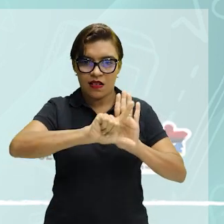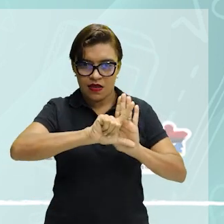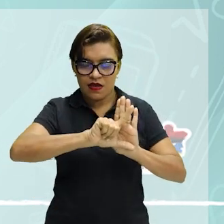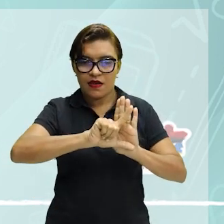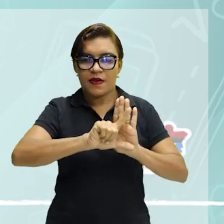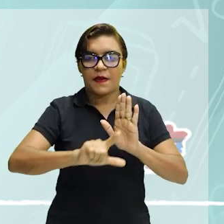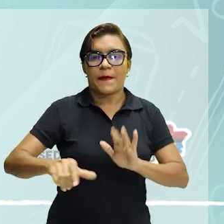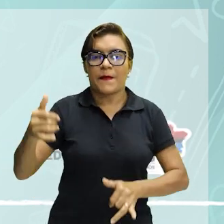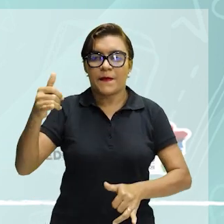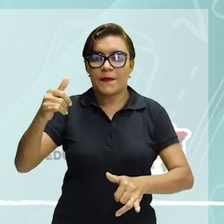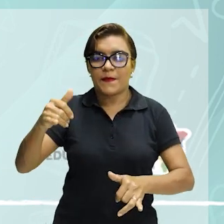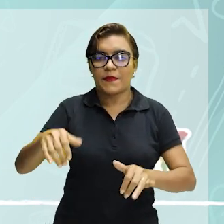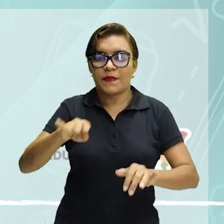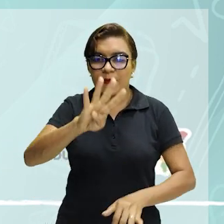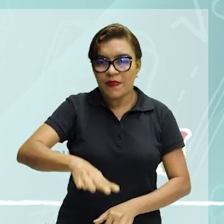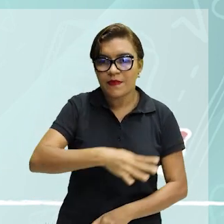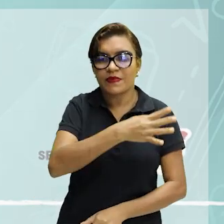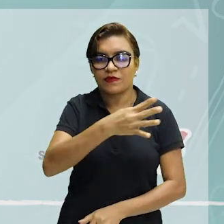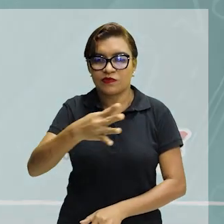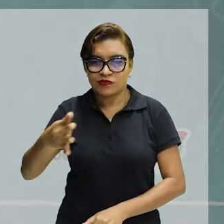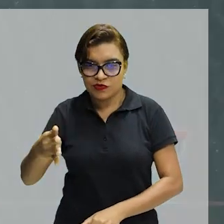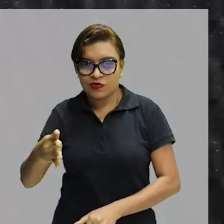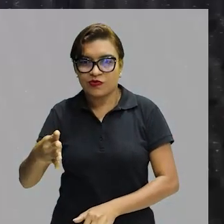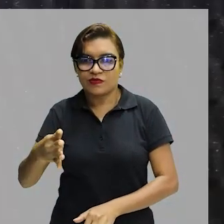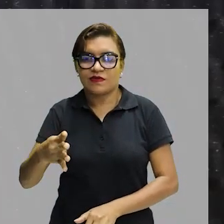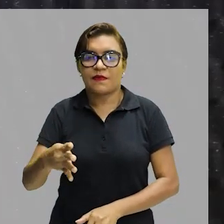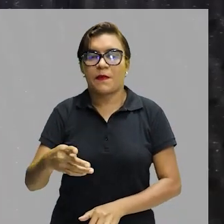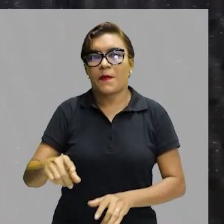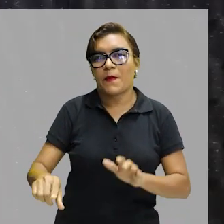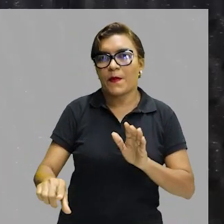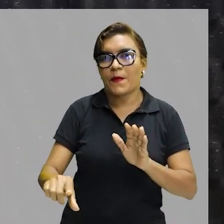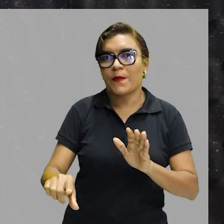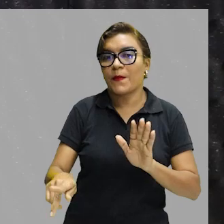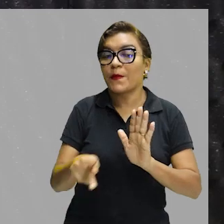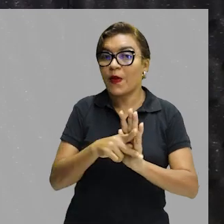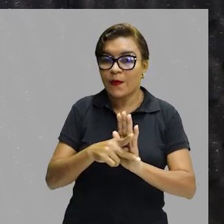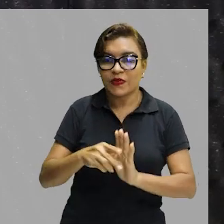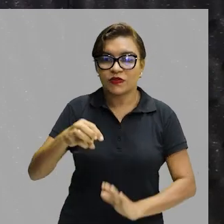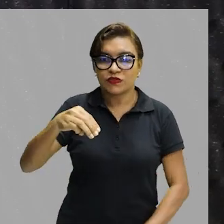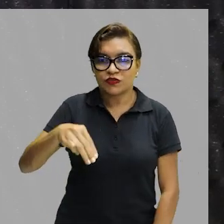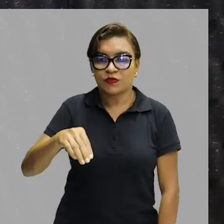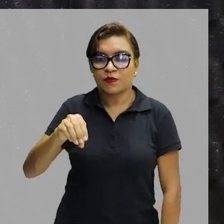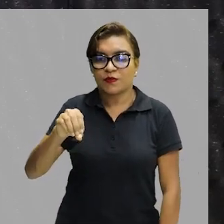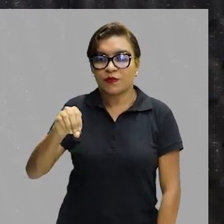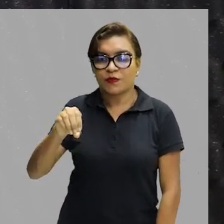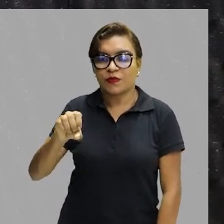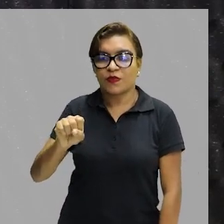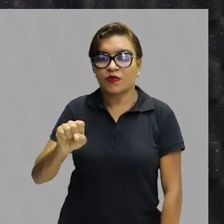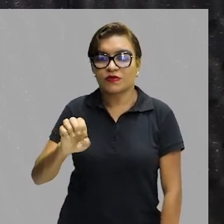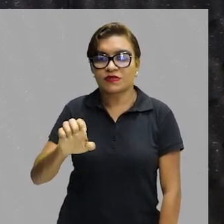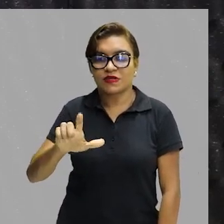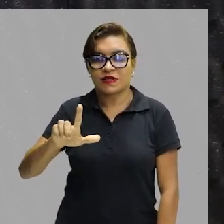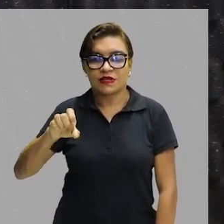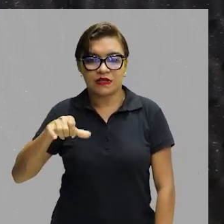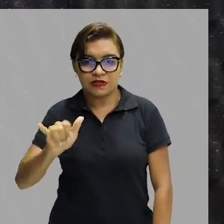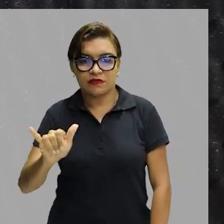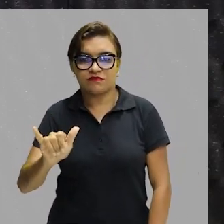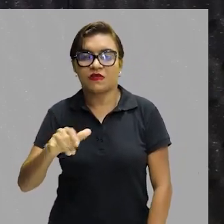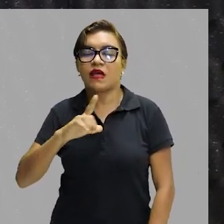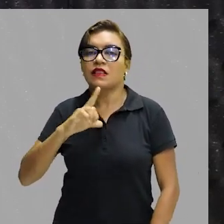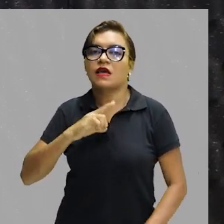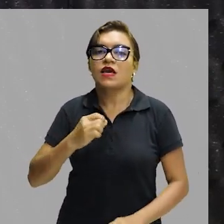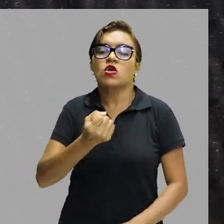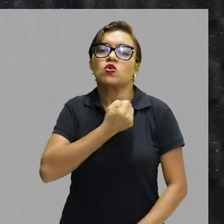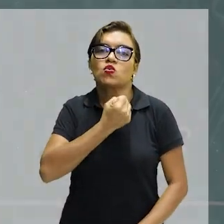atual, formulado por Moseley em 1913. Quando os elementos químicos são agrupados em ordem crescente de